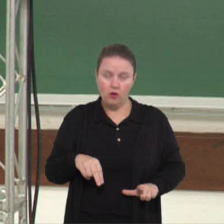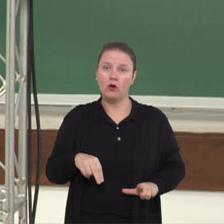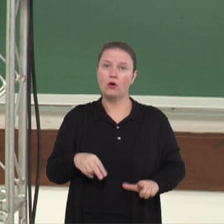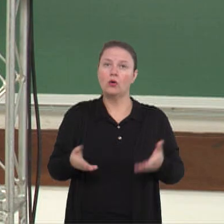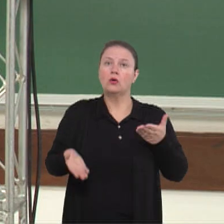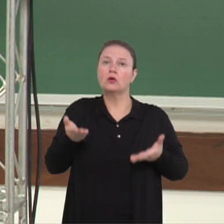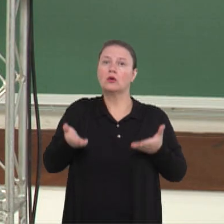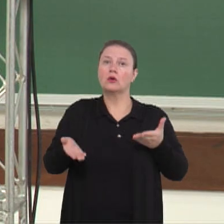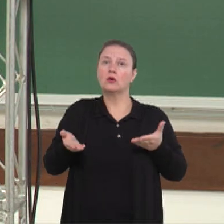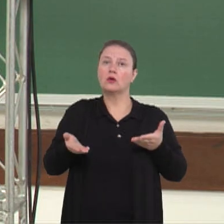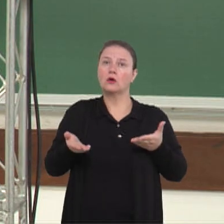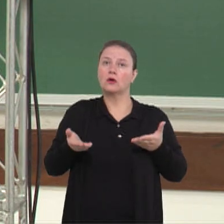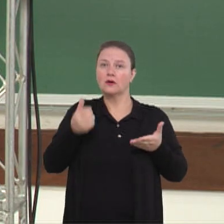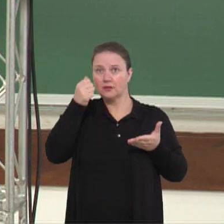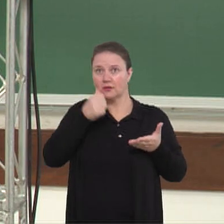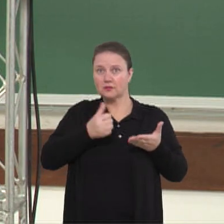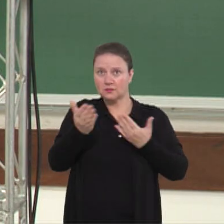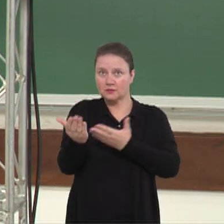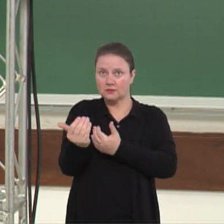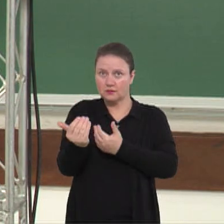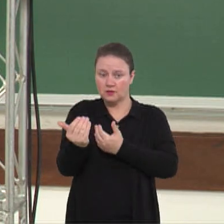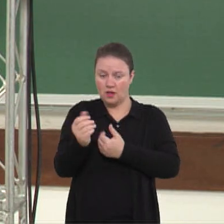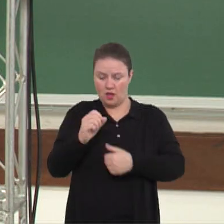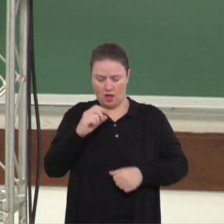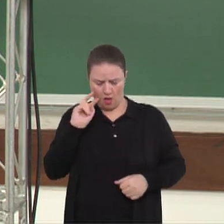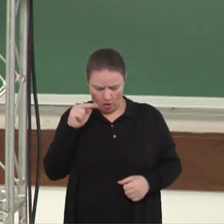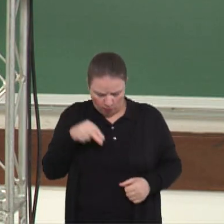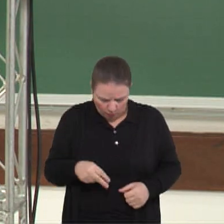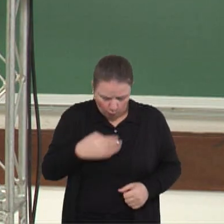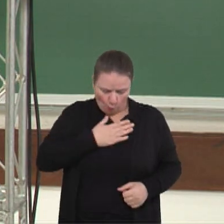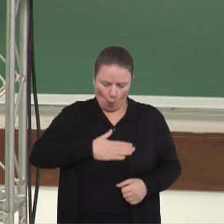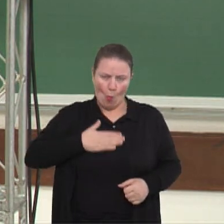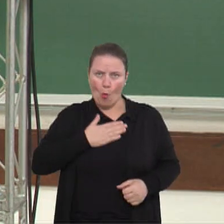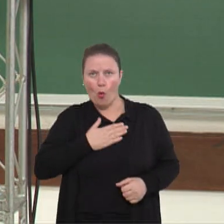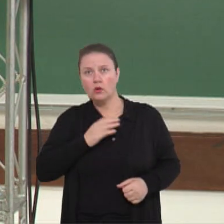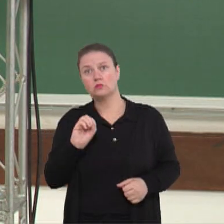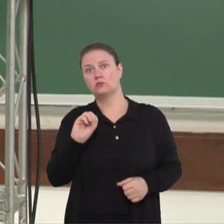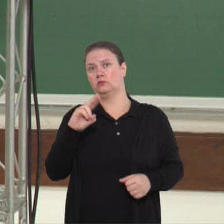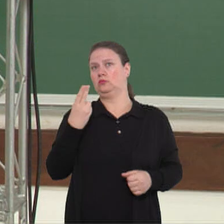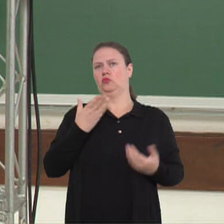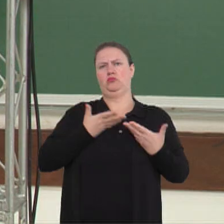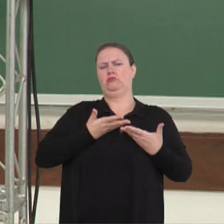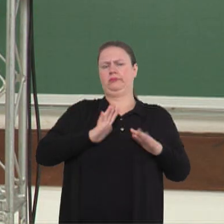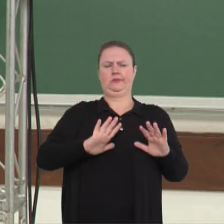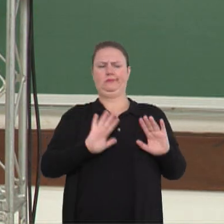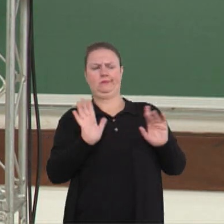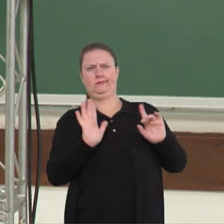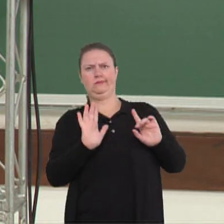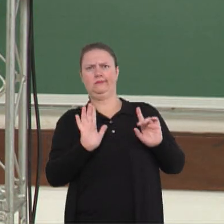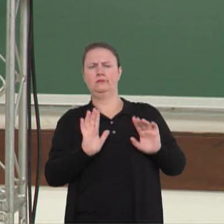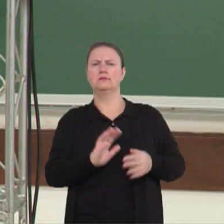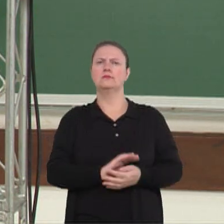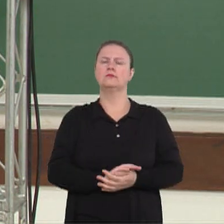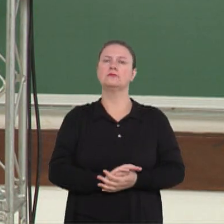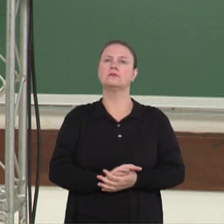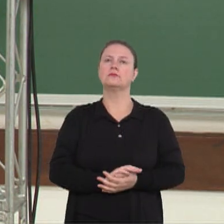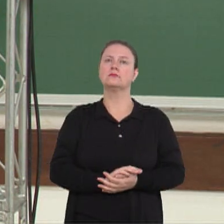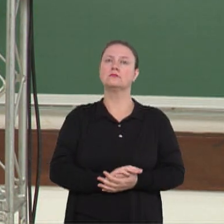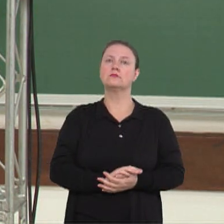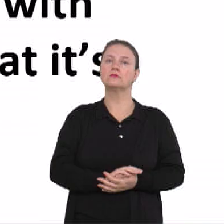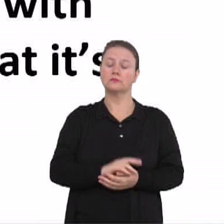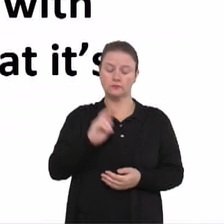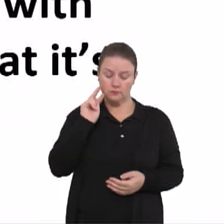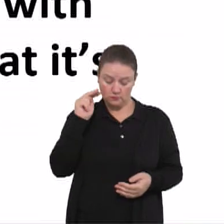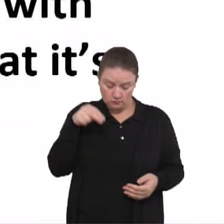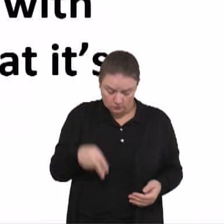pode ter chilique será que ela tá gostando do que ela tá vendo vamos observar conforme ela tá aqui na